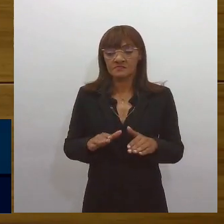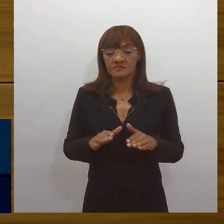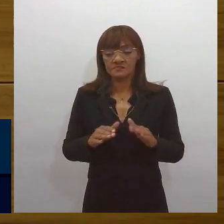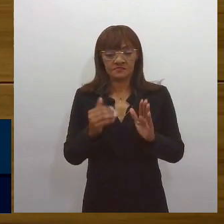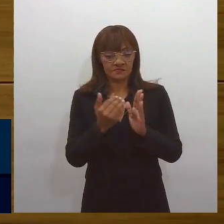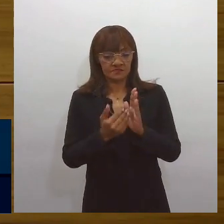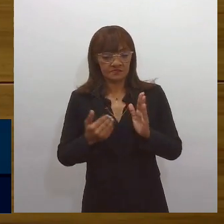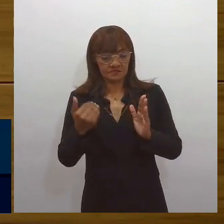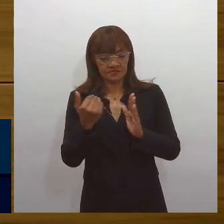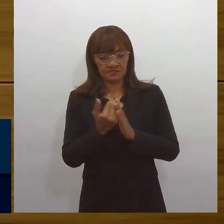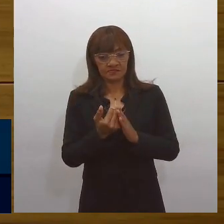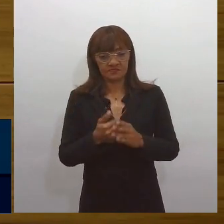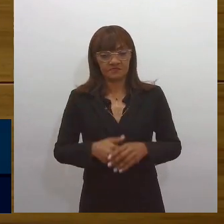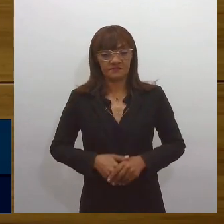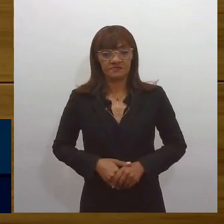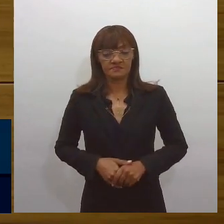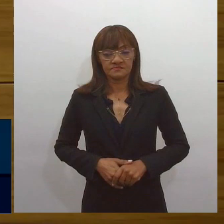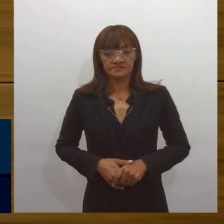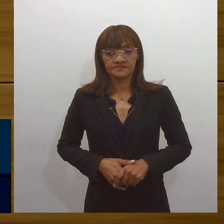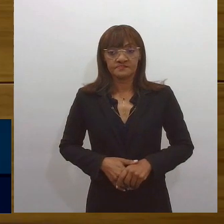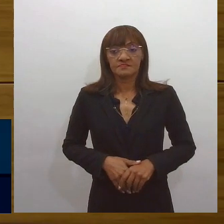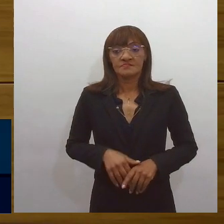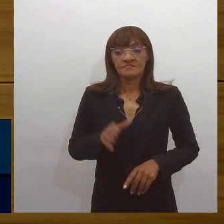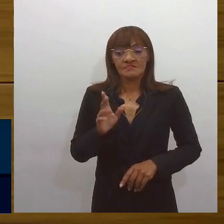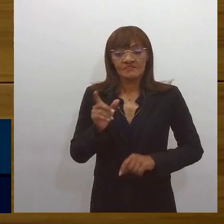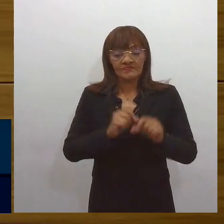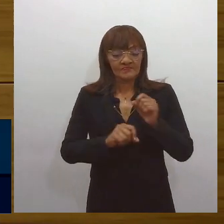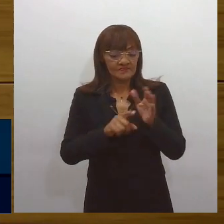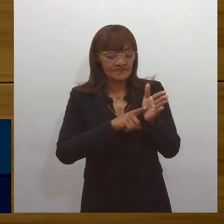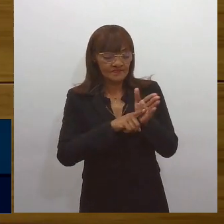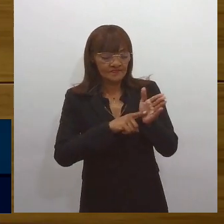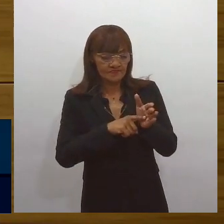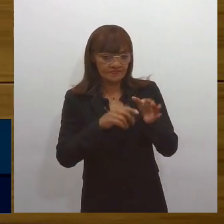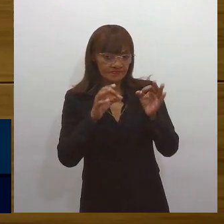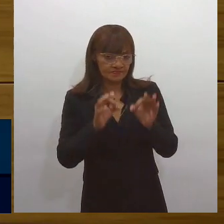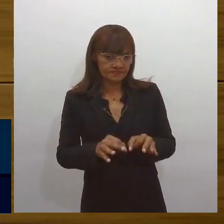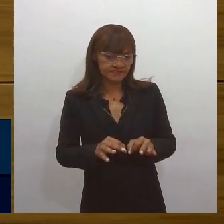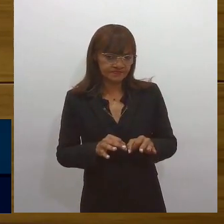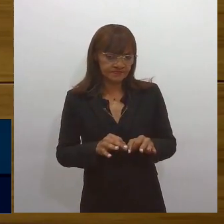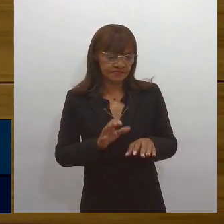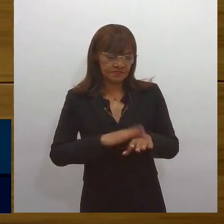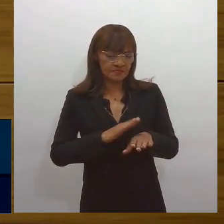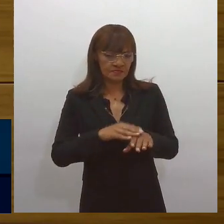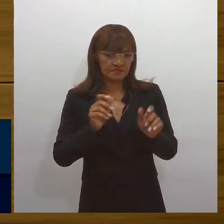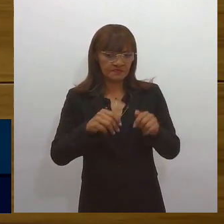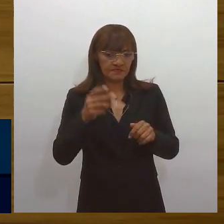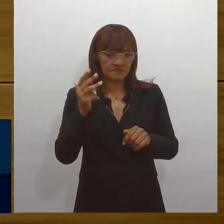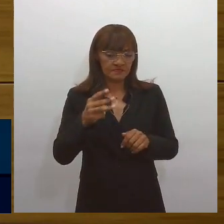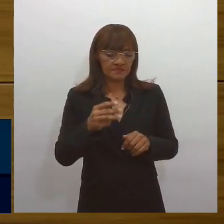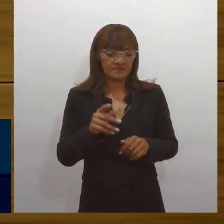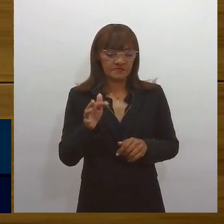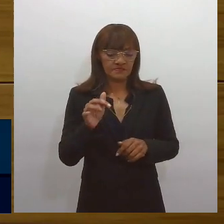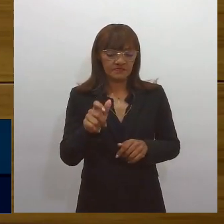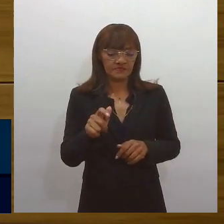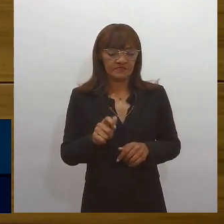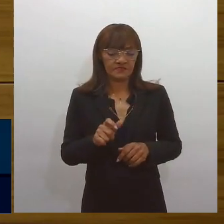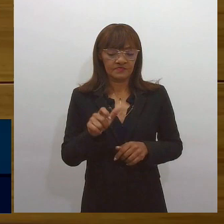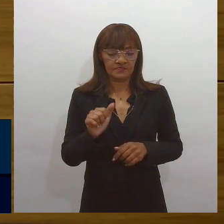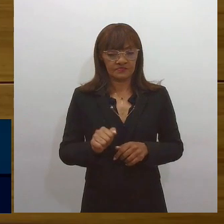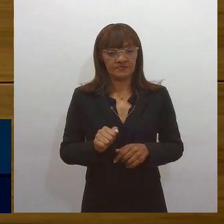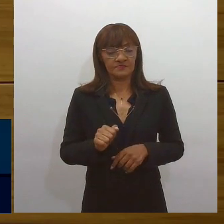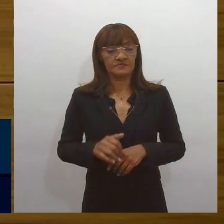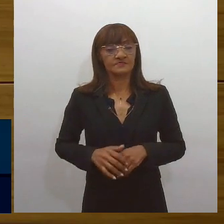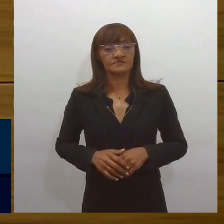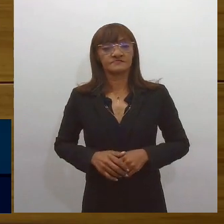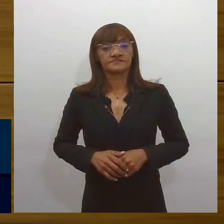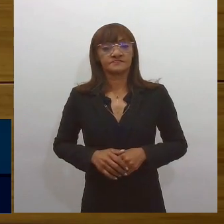alternativa legal mas ali deve ter terceira faixa também então todos esses trechos cfus também todos esses todos esses trechos eles estão